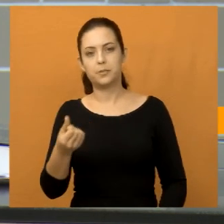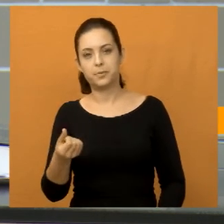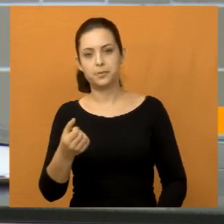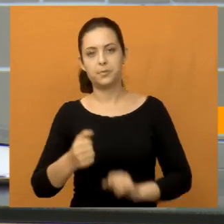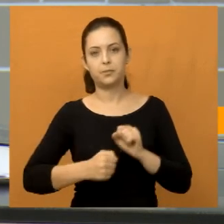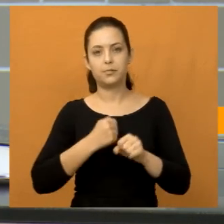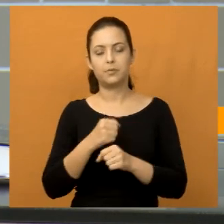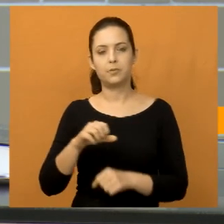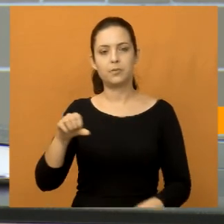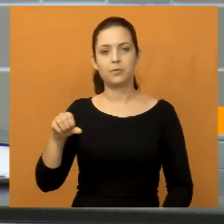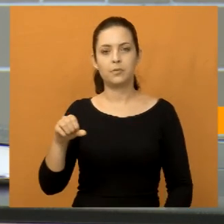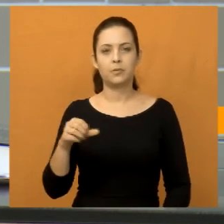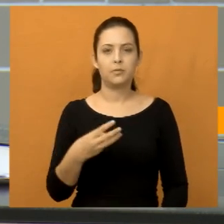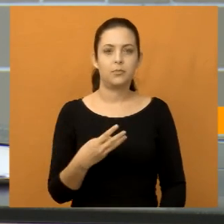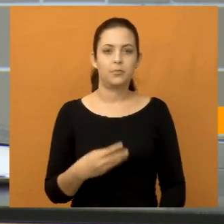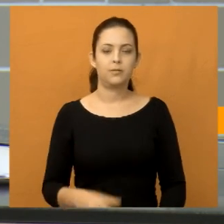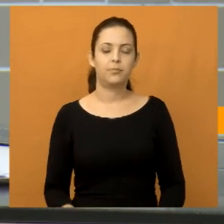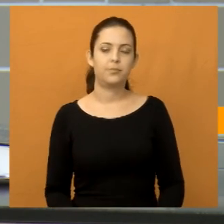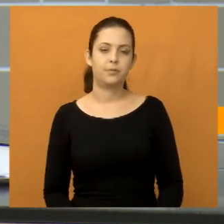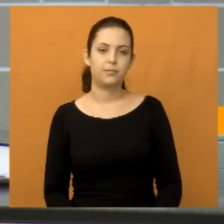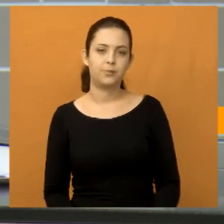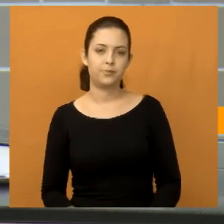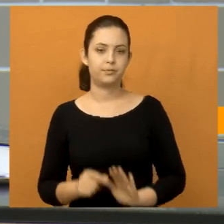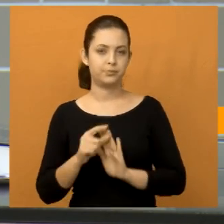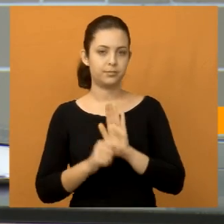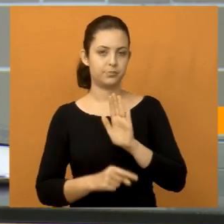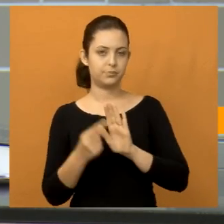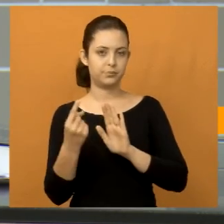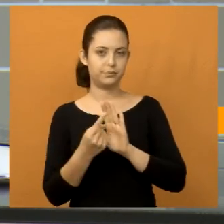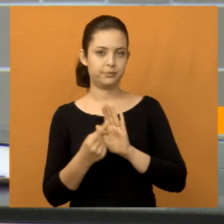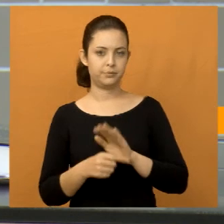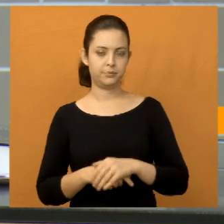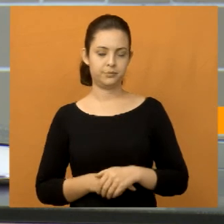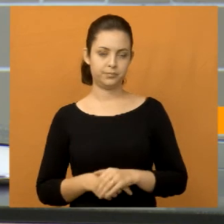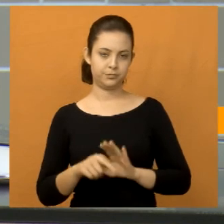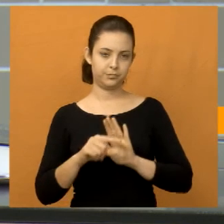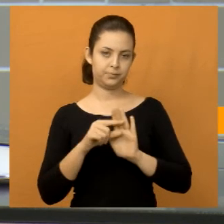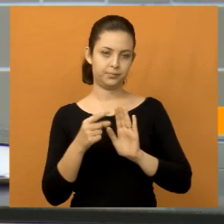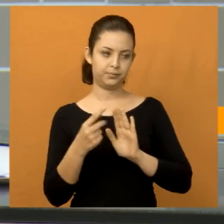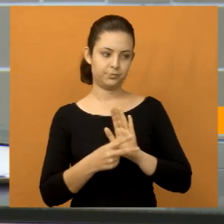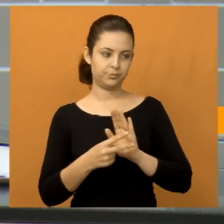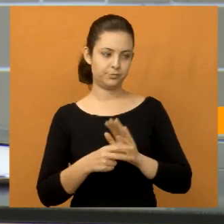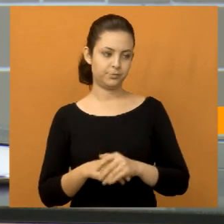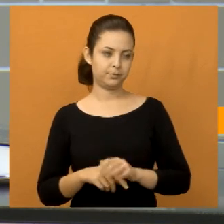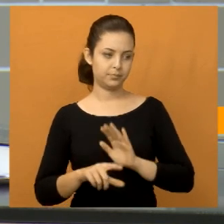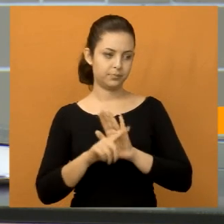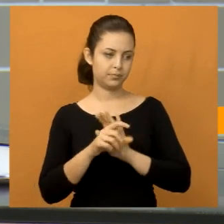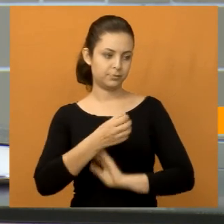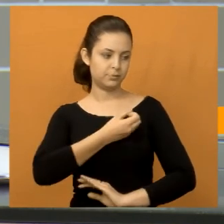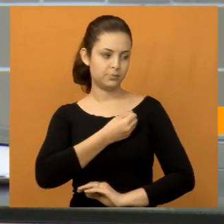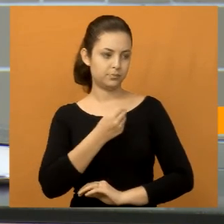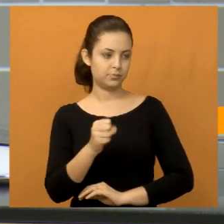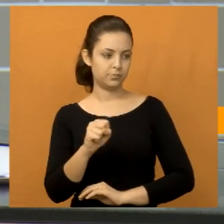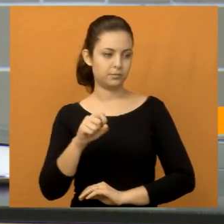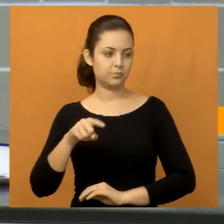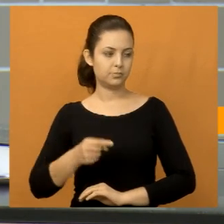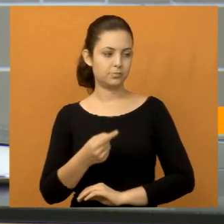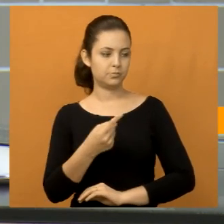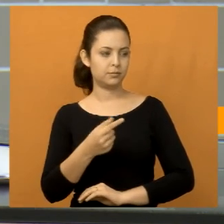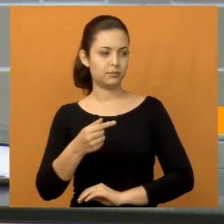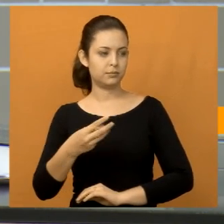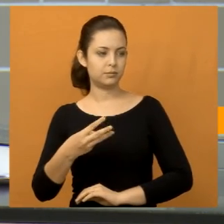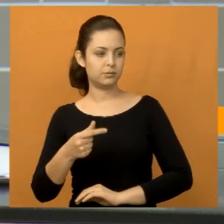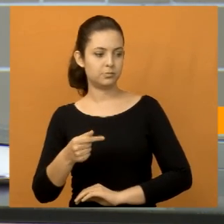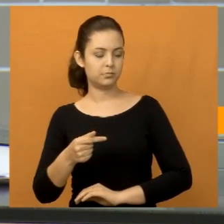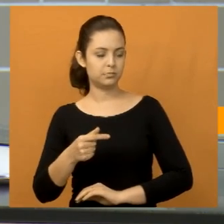8.666, de 1993, e artigo 1º, inciso 2, da Lei nº